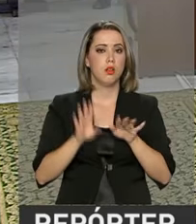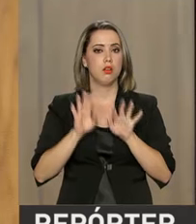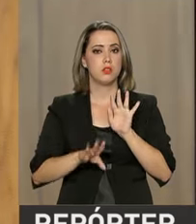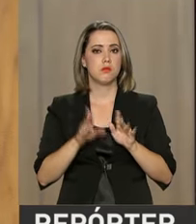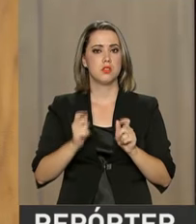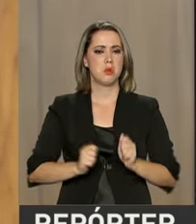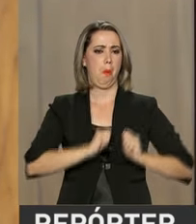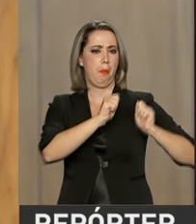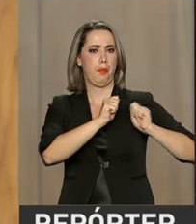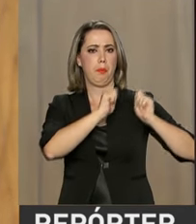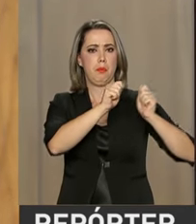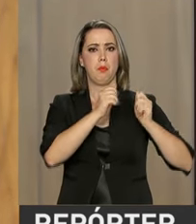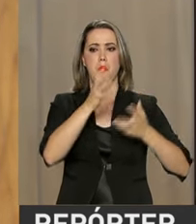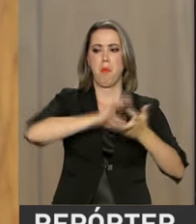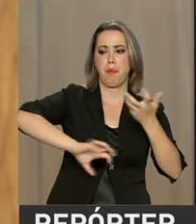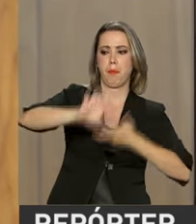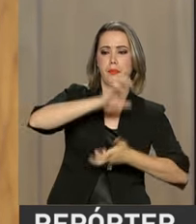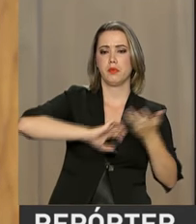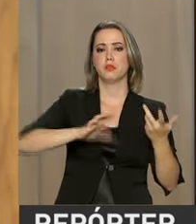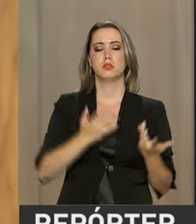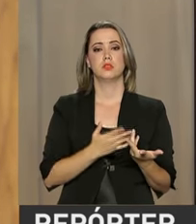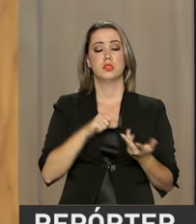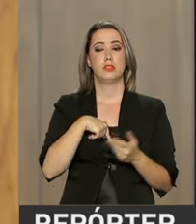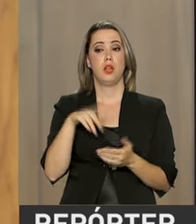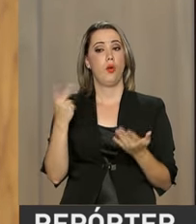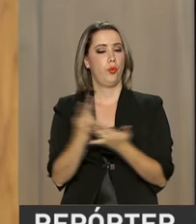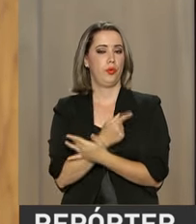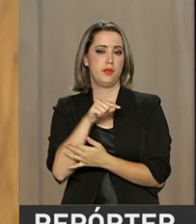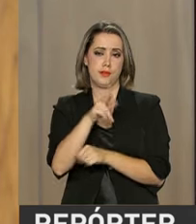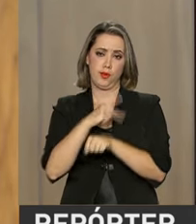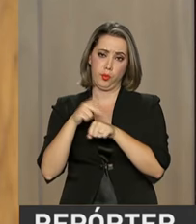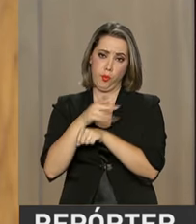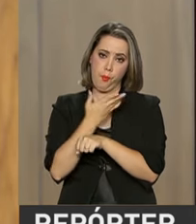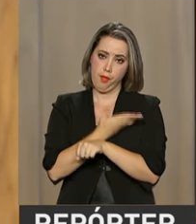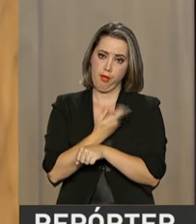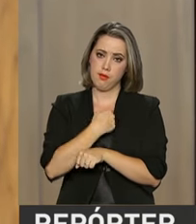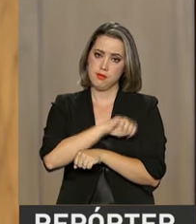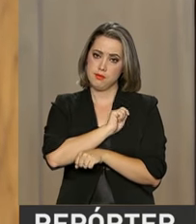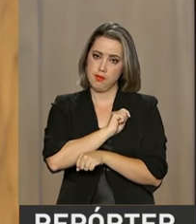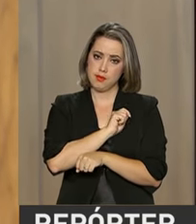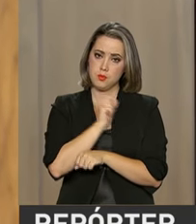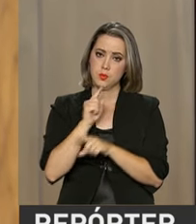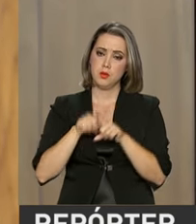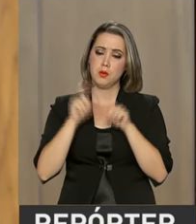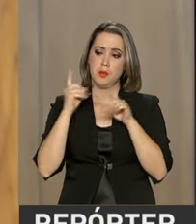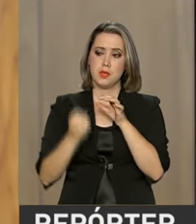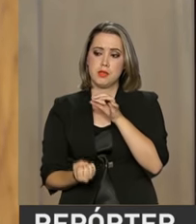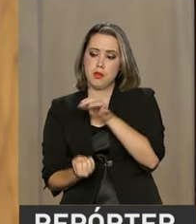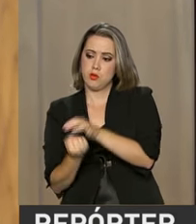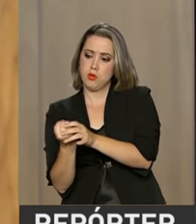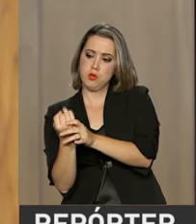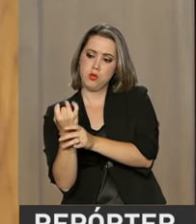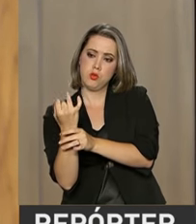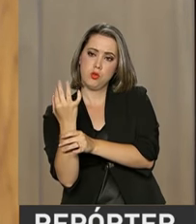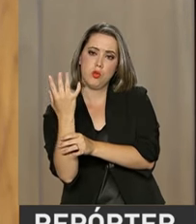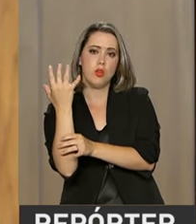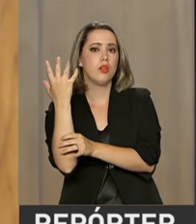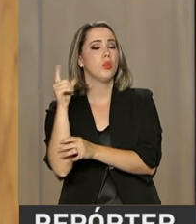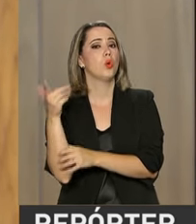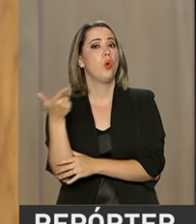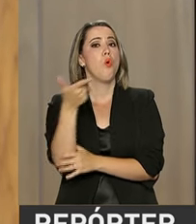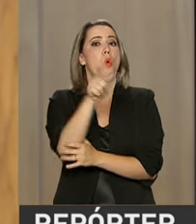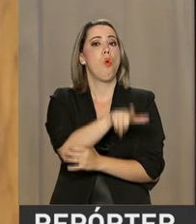protestos que se verificaram mais que fizeram a espanha renascer uma força